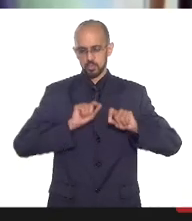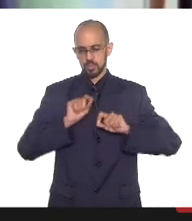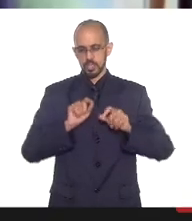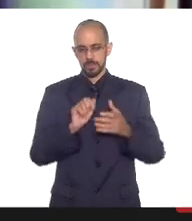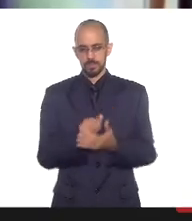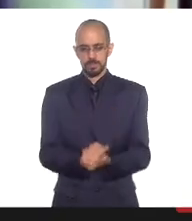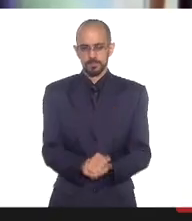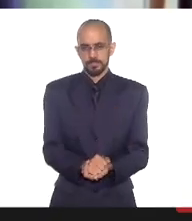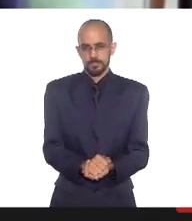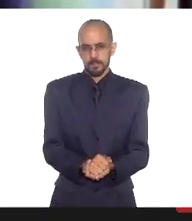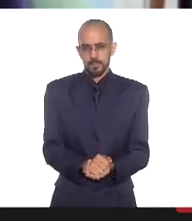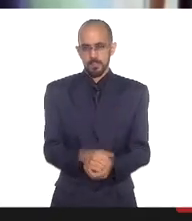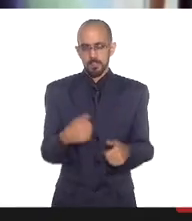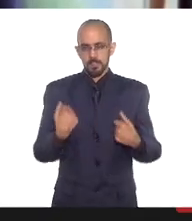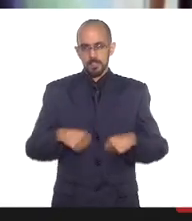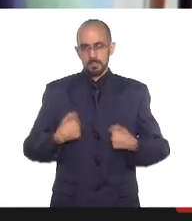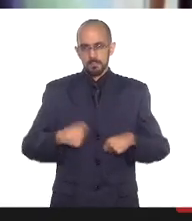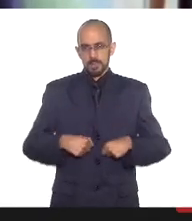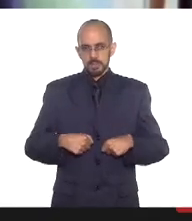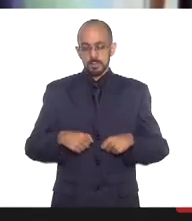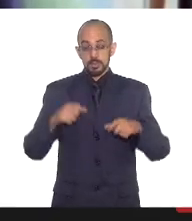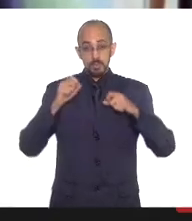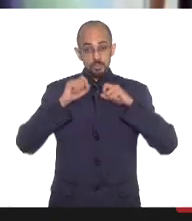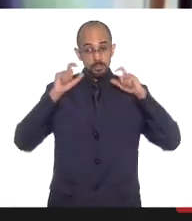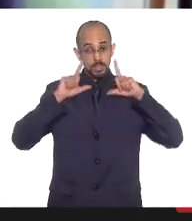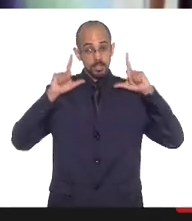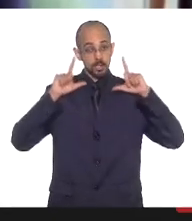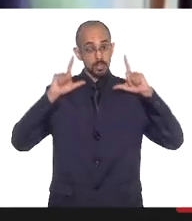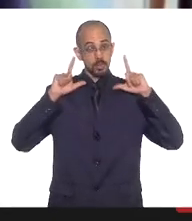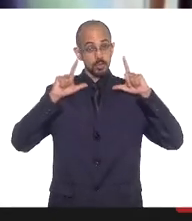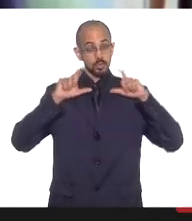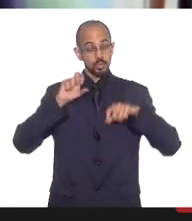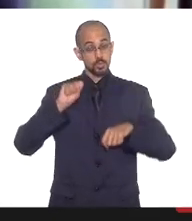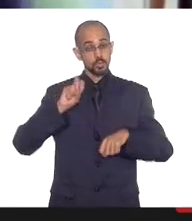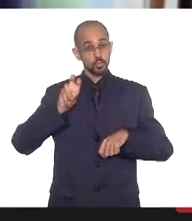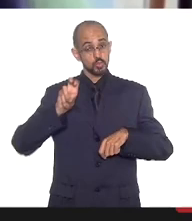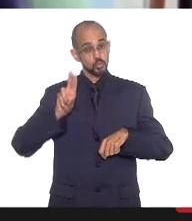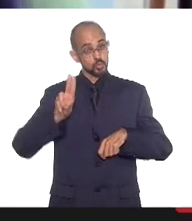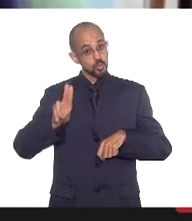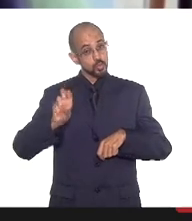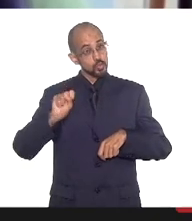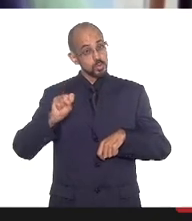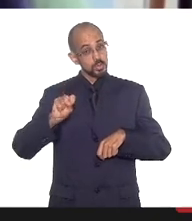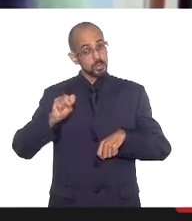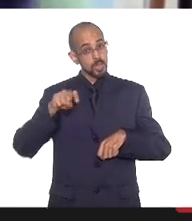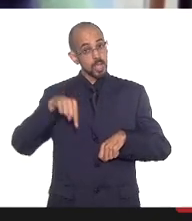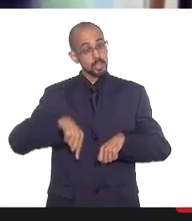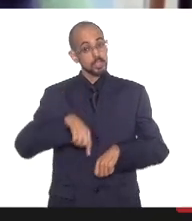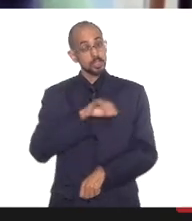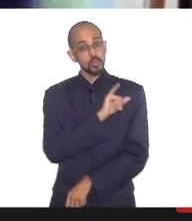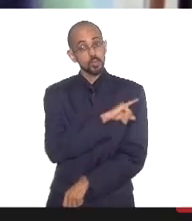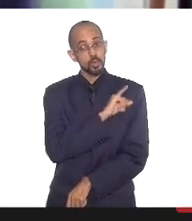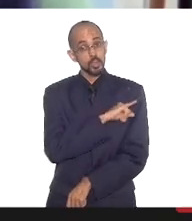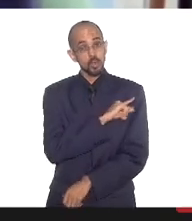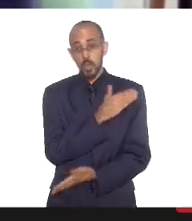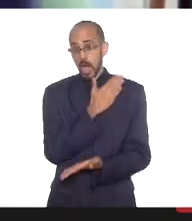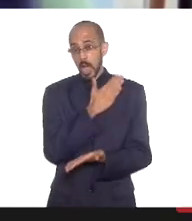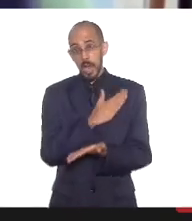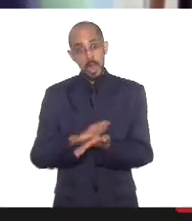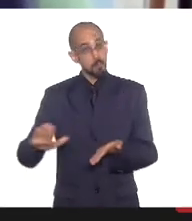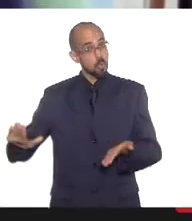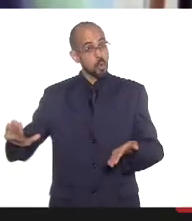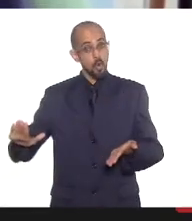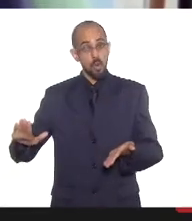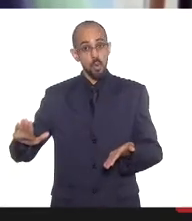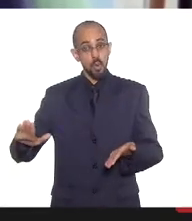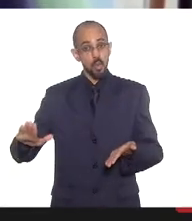isso a gente precisa teu olho atento para o SUS o soro do nosso Estado Acabou acabou